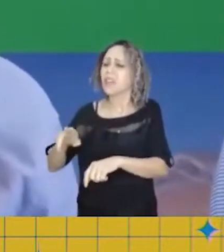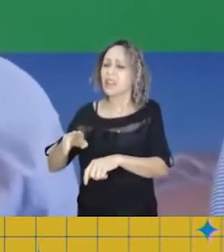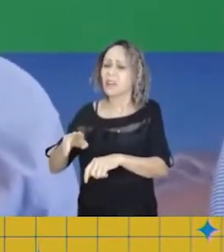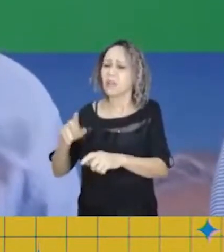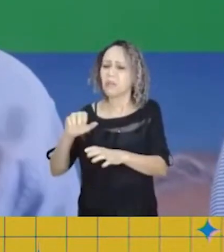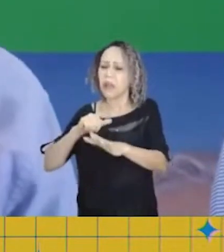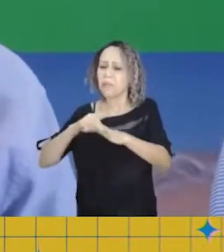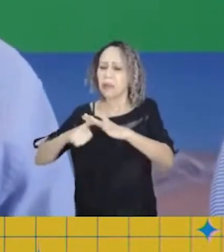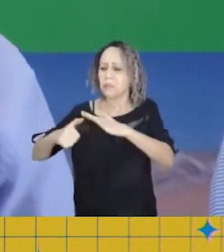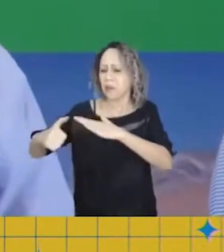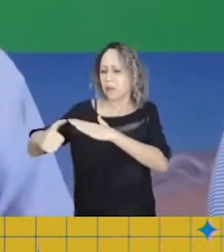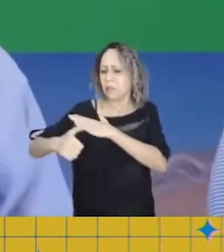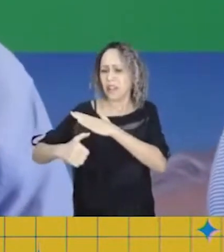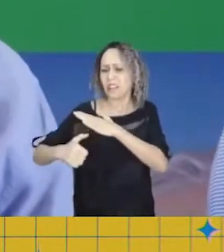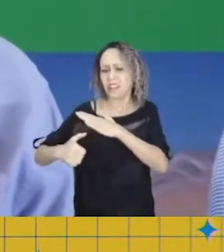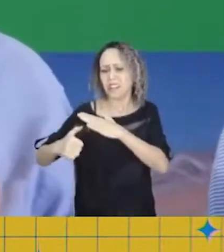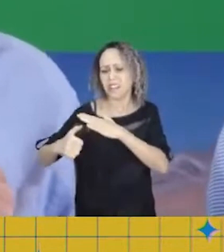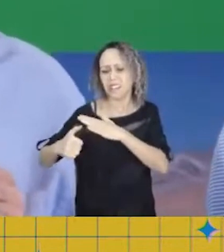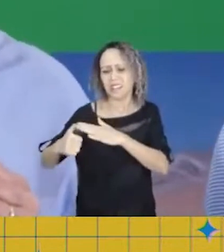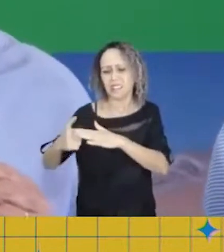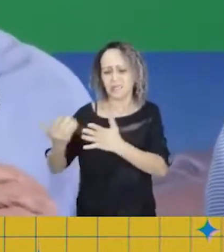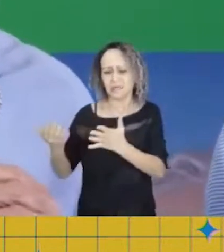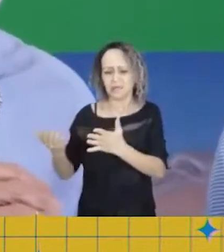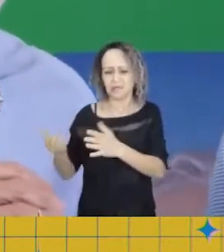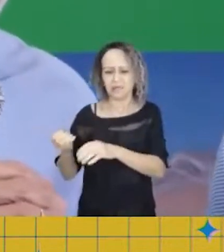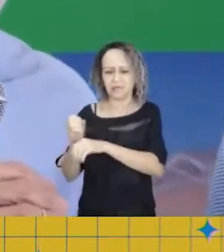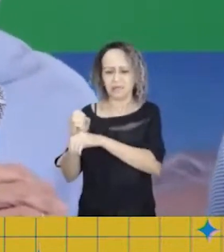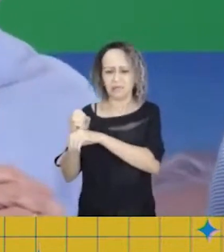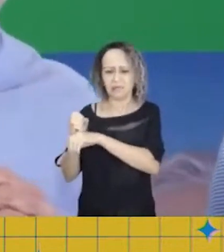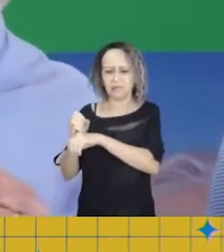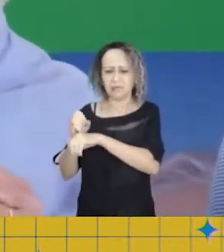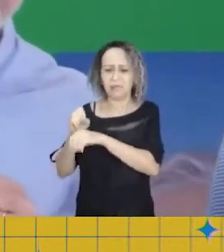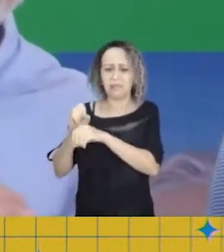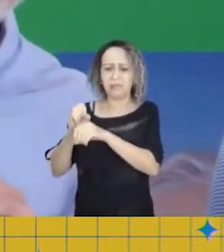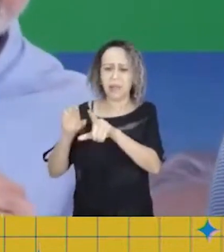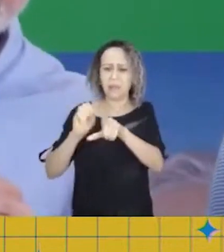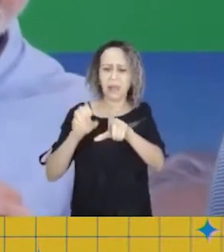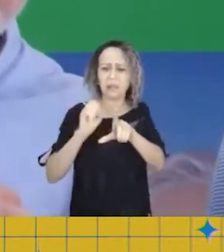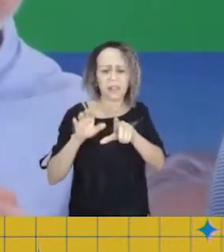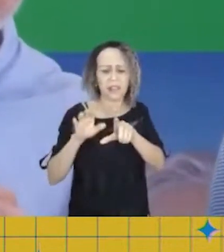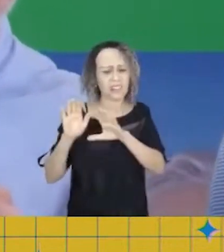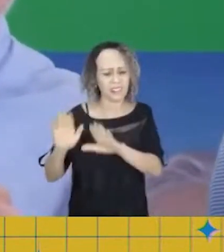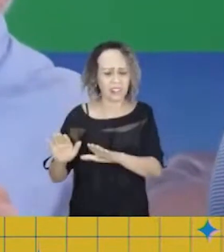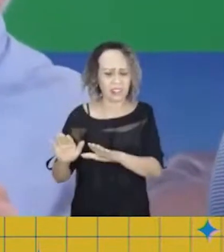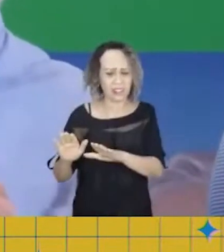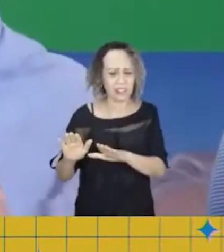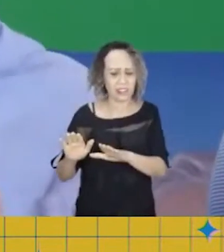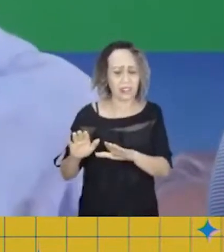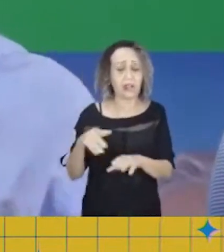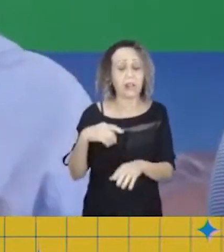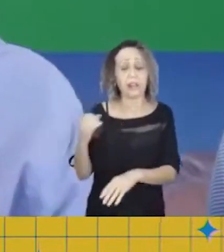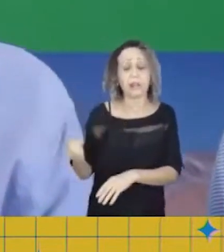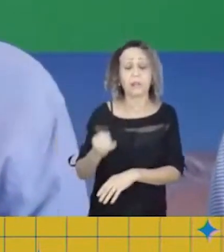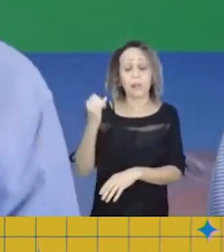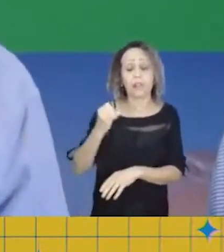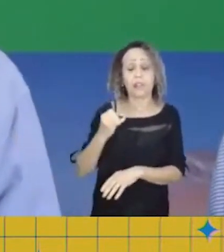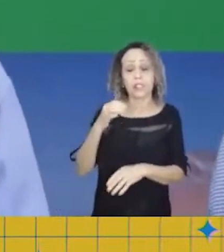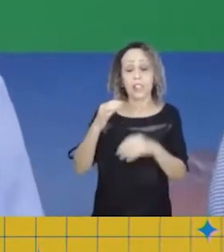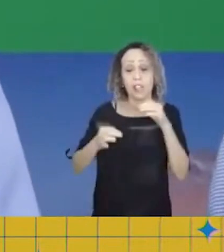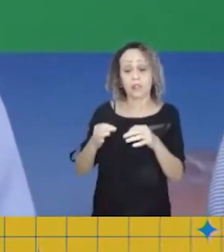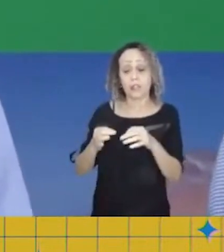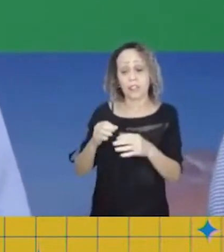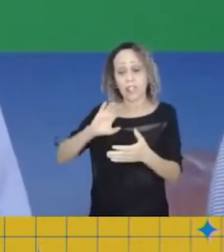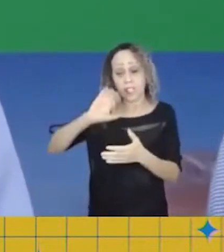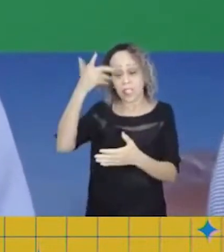conversar com os trabalhadores agora o que nós temos que entender que o poder judiciário existe para isso Ou seja quando você